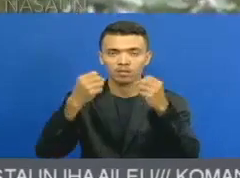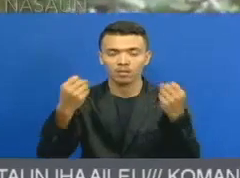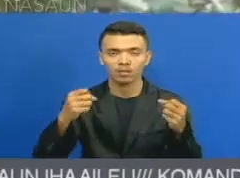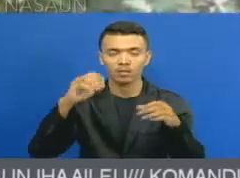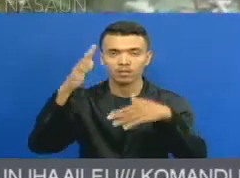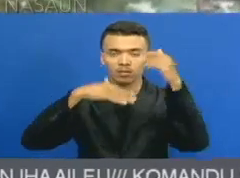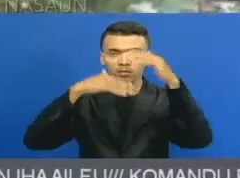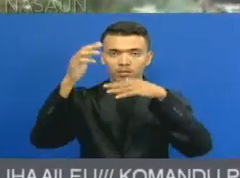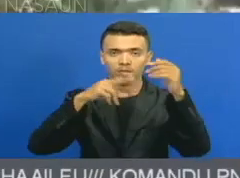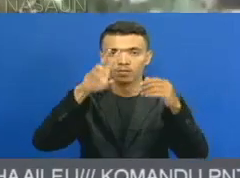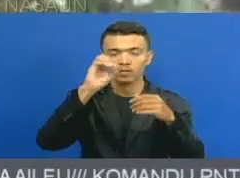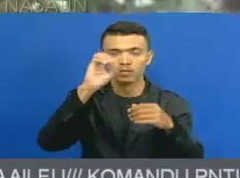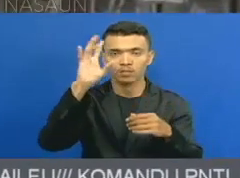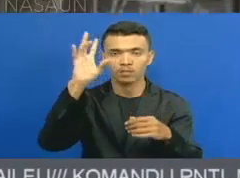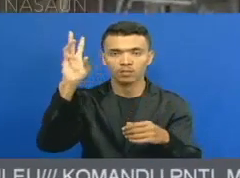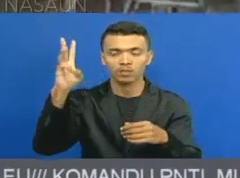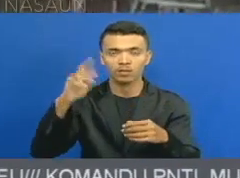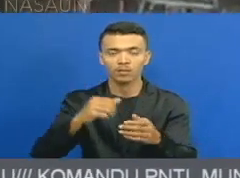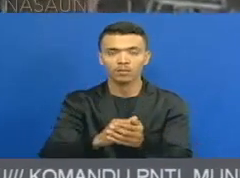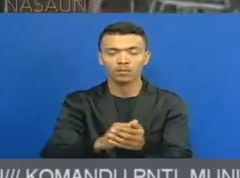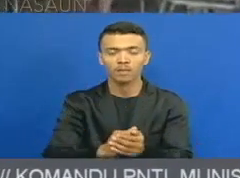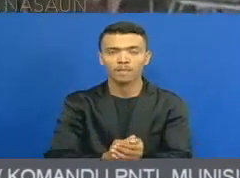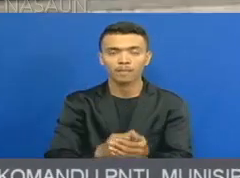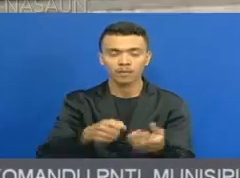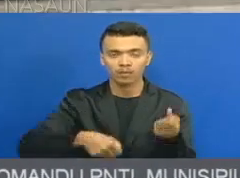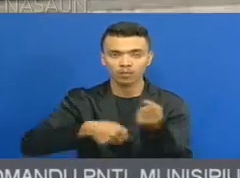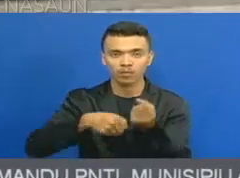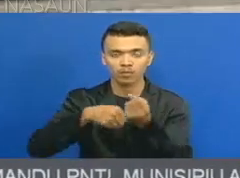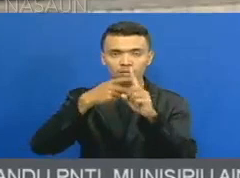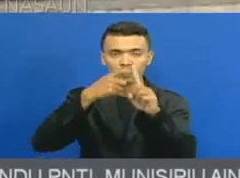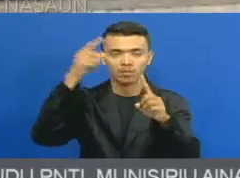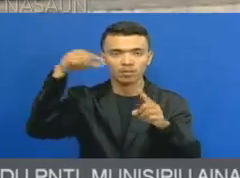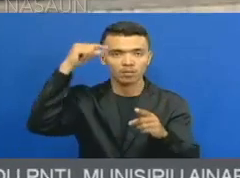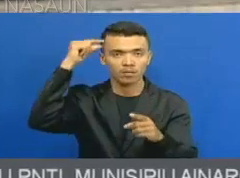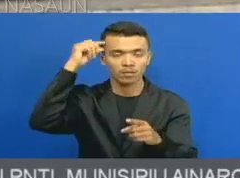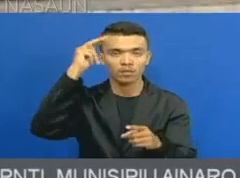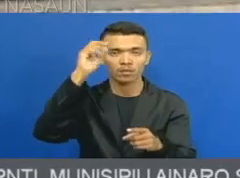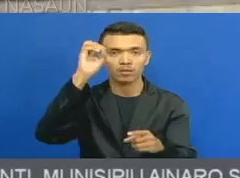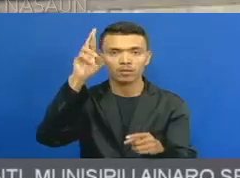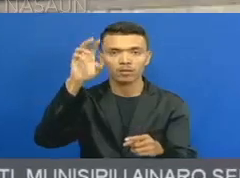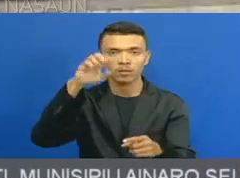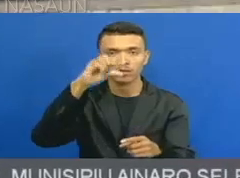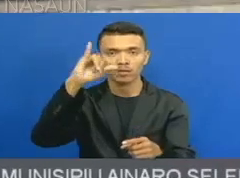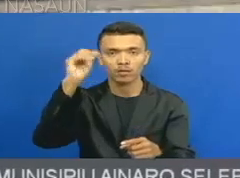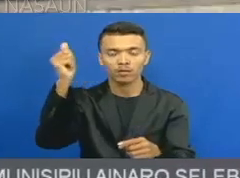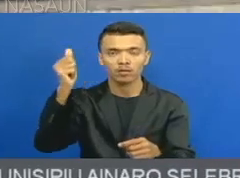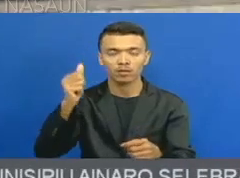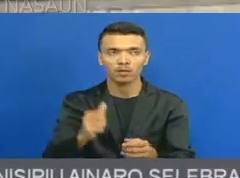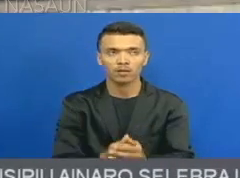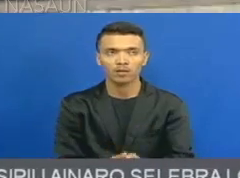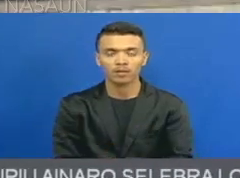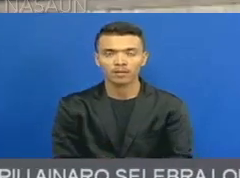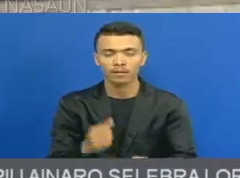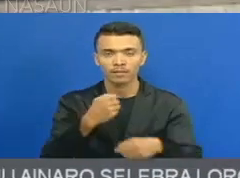rua neng, ne be financia hos governo Norueguia. A minha né, a preocupação, mas né, e a né, no rei, a